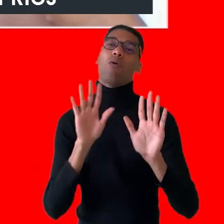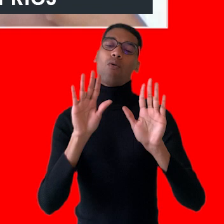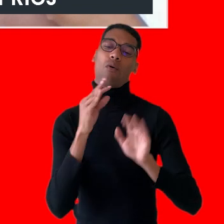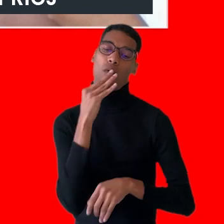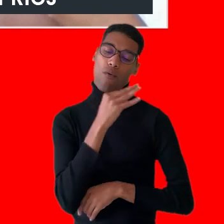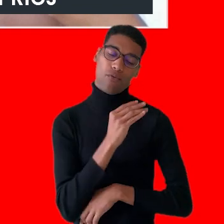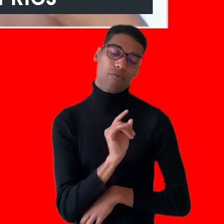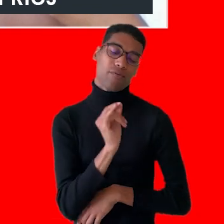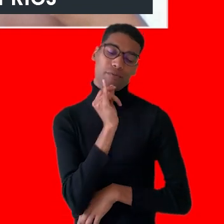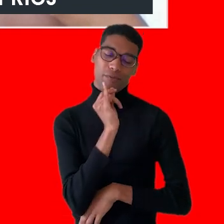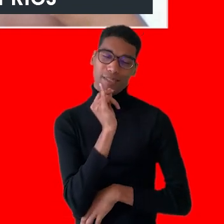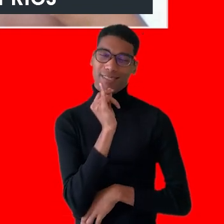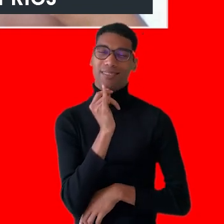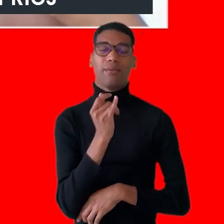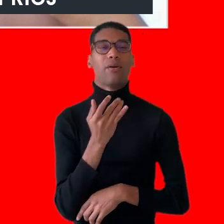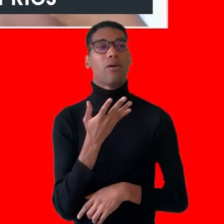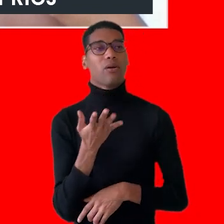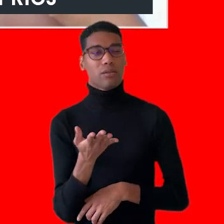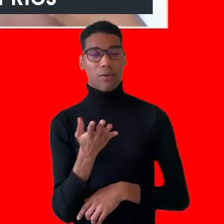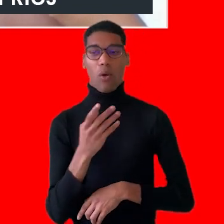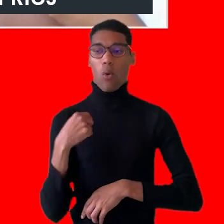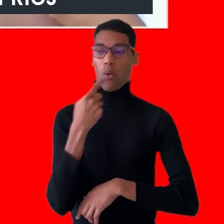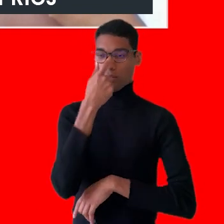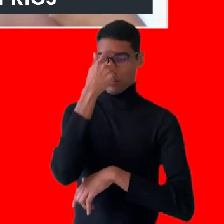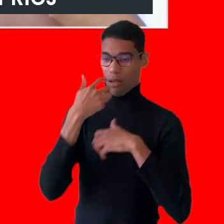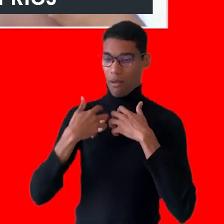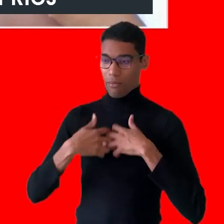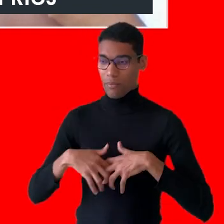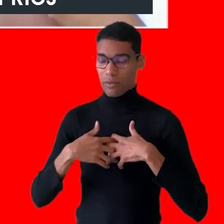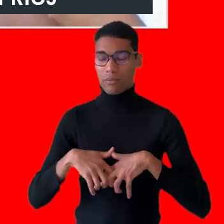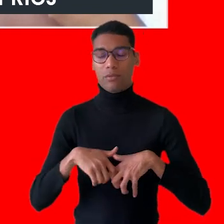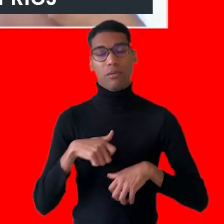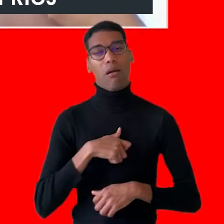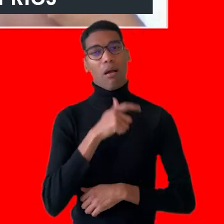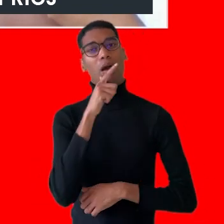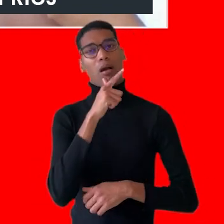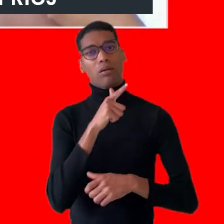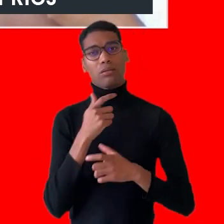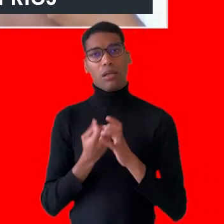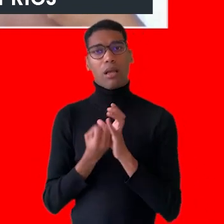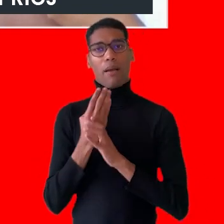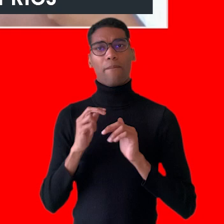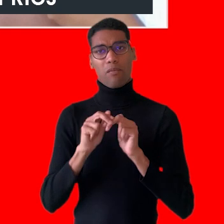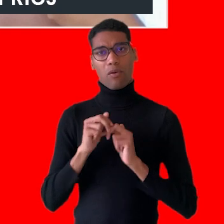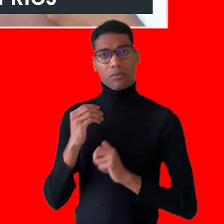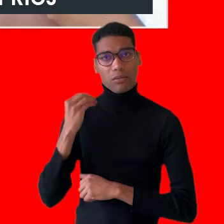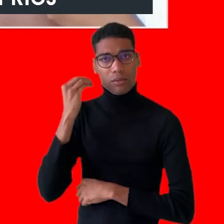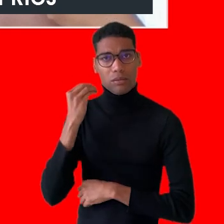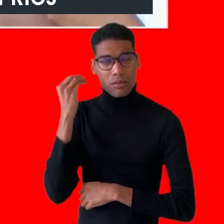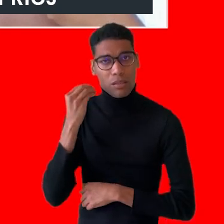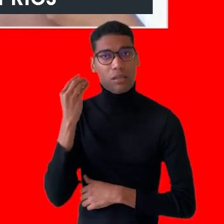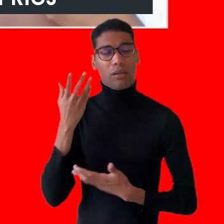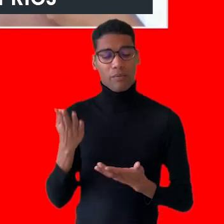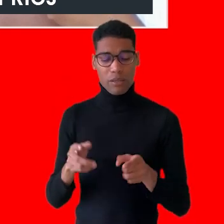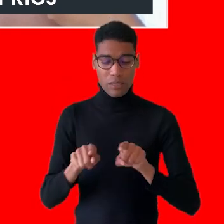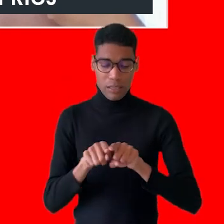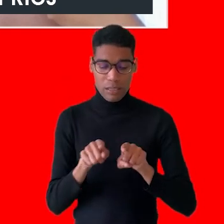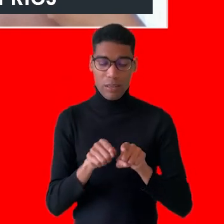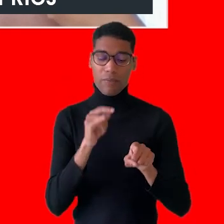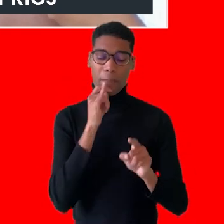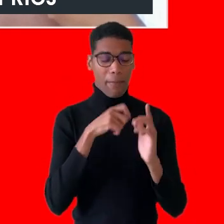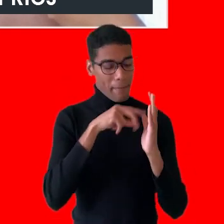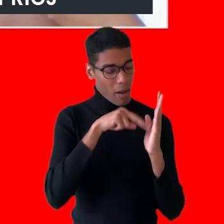é claro que o pensamento nosso é elaborado a partir da nossa experiência, das